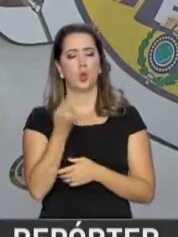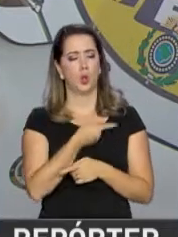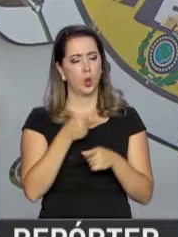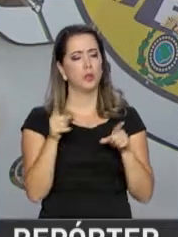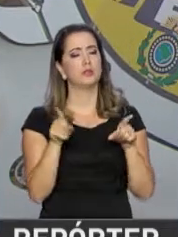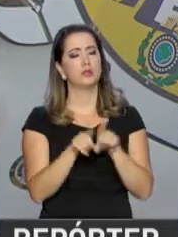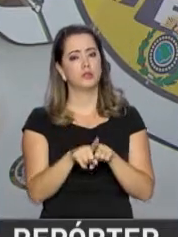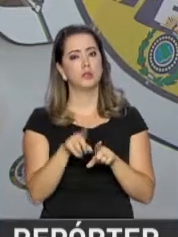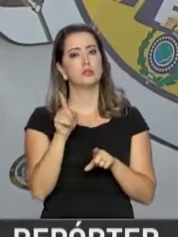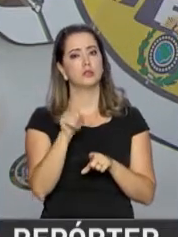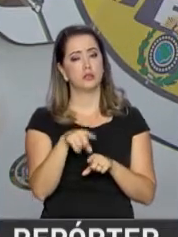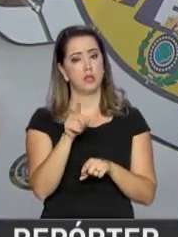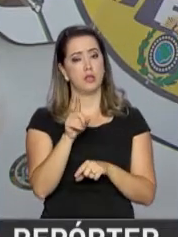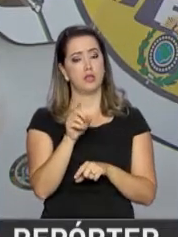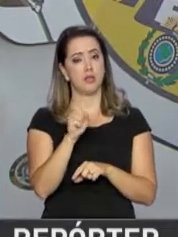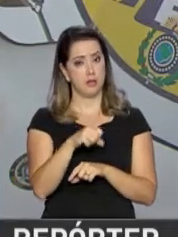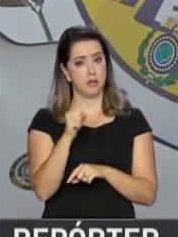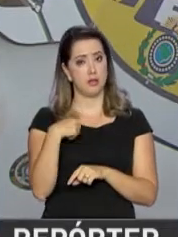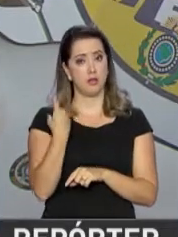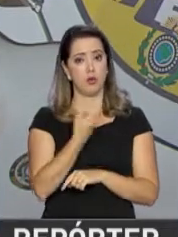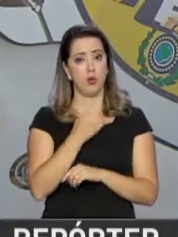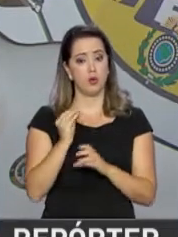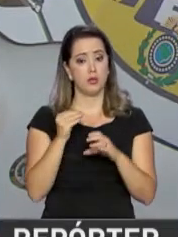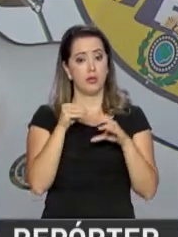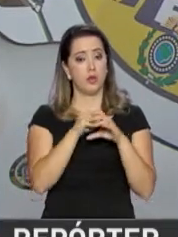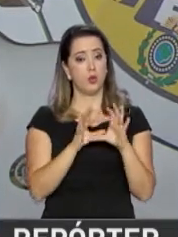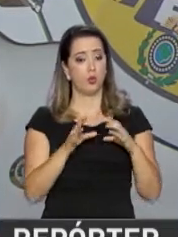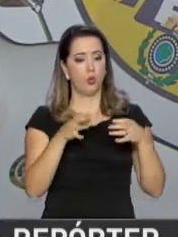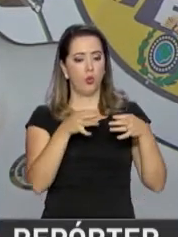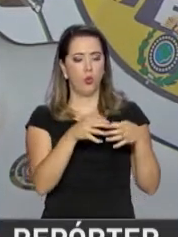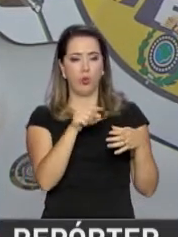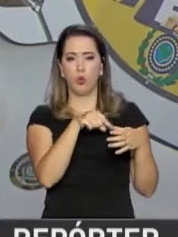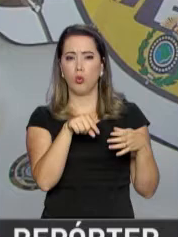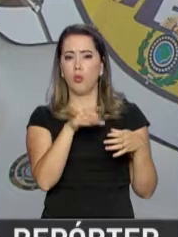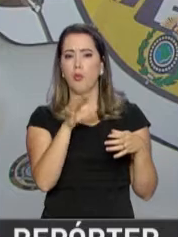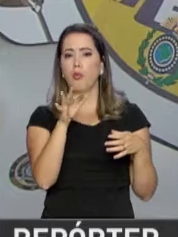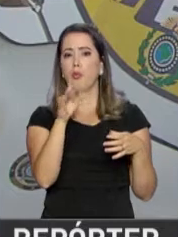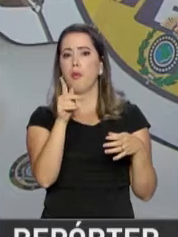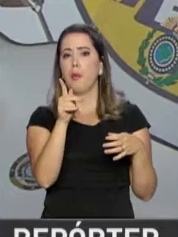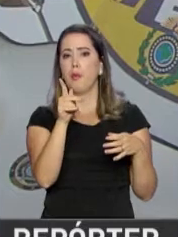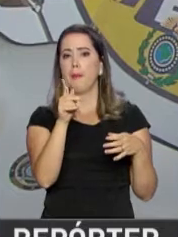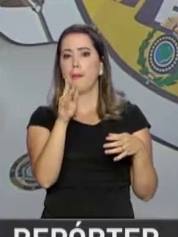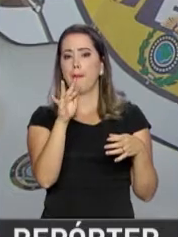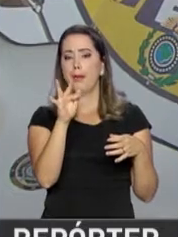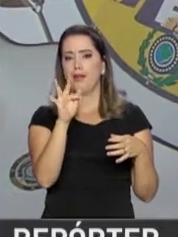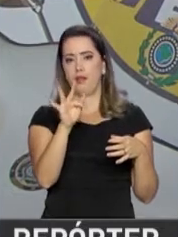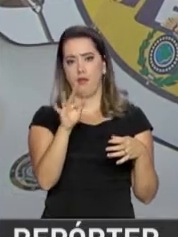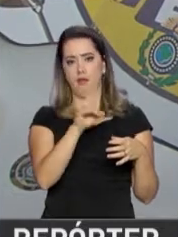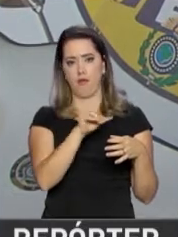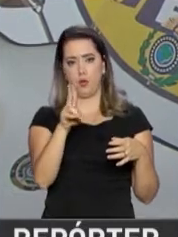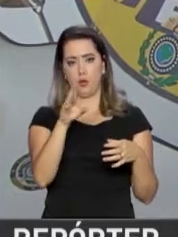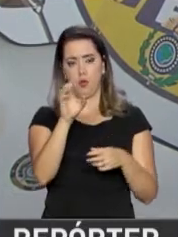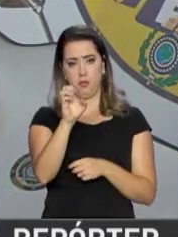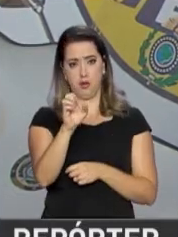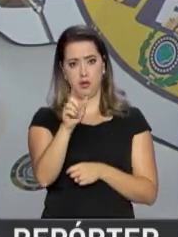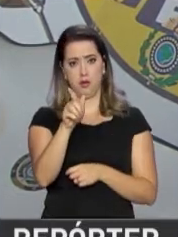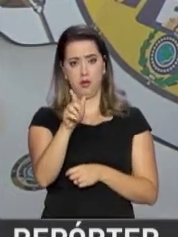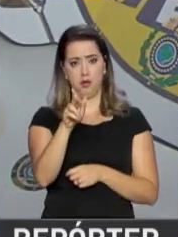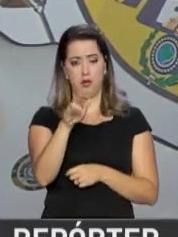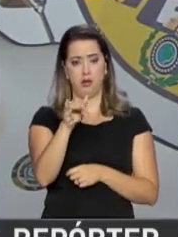maior senasp coordena esse plano onde a gente dentro da prf denominamos como operação é de anotação